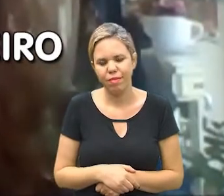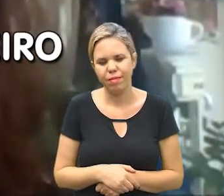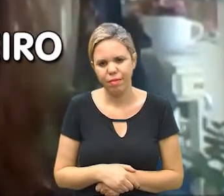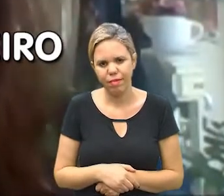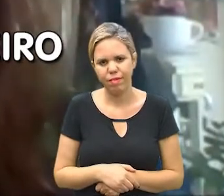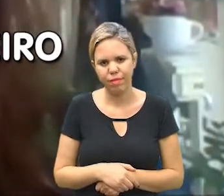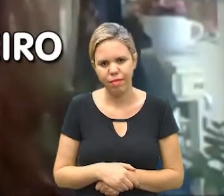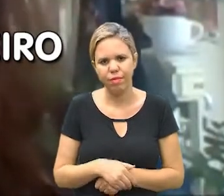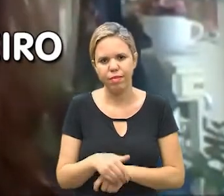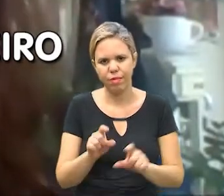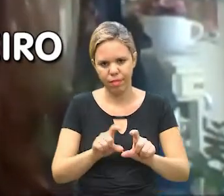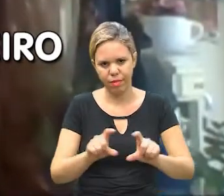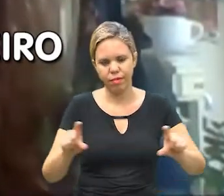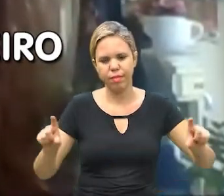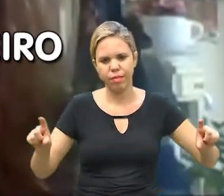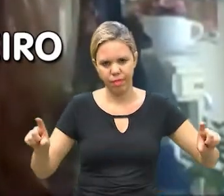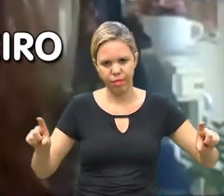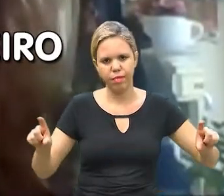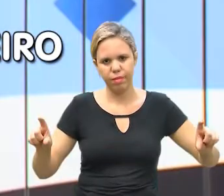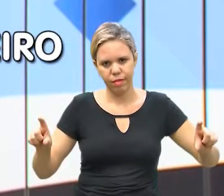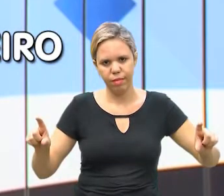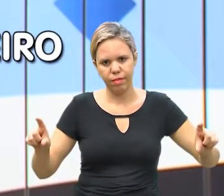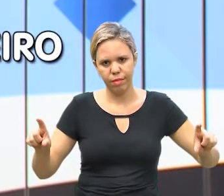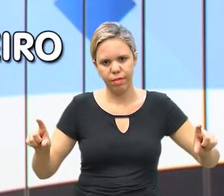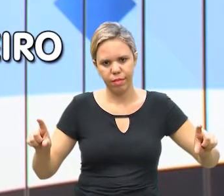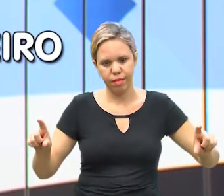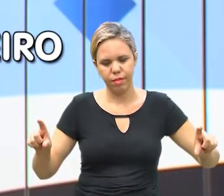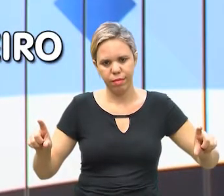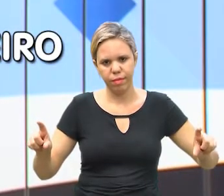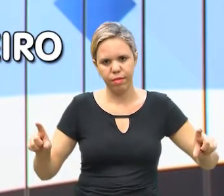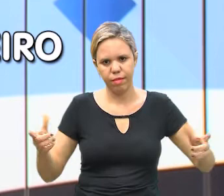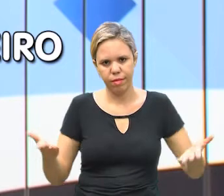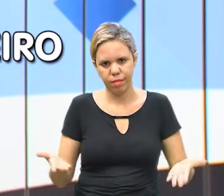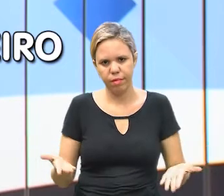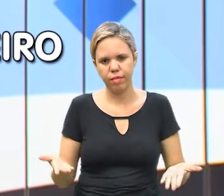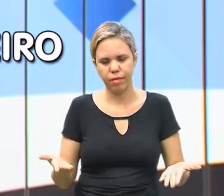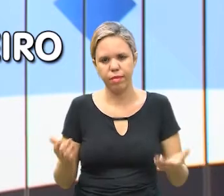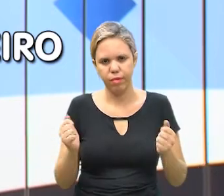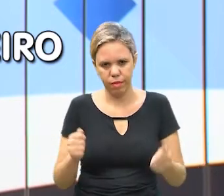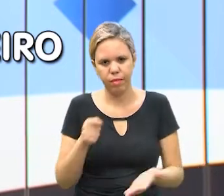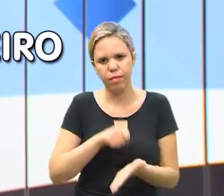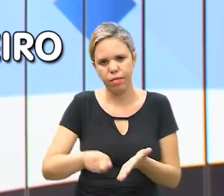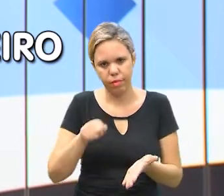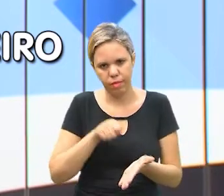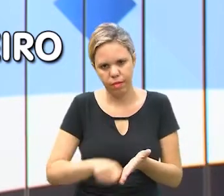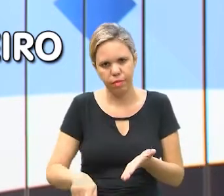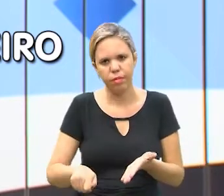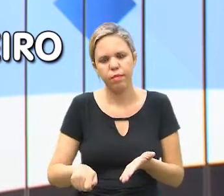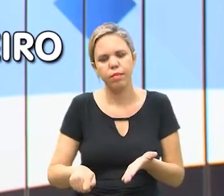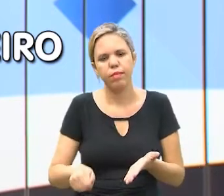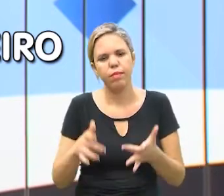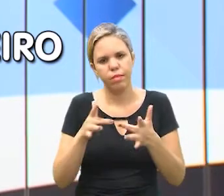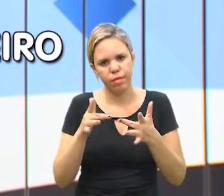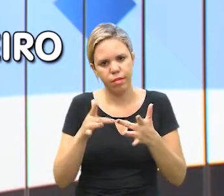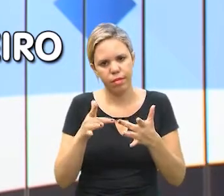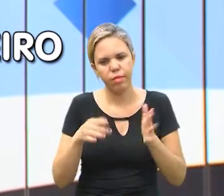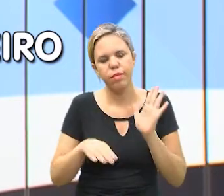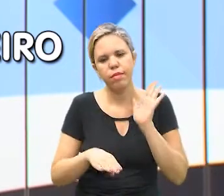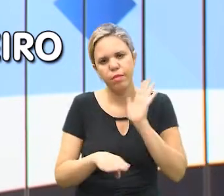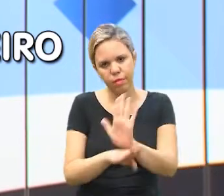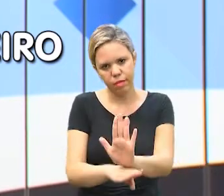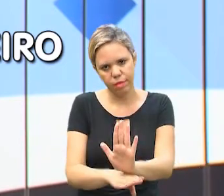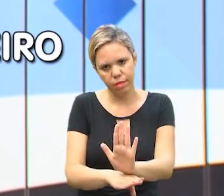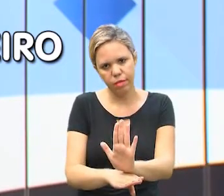Rua Vicente Palombo, número Vou deixar 34, aqui, Jardim ó, Campineiro. para você poder anotar, para você poder ajudar. É uma